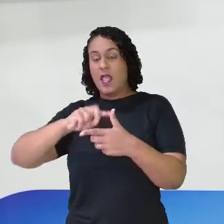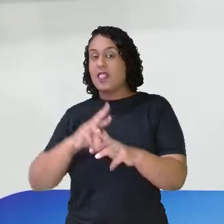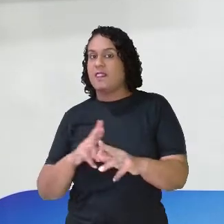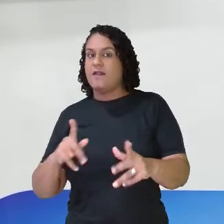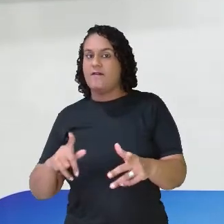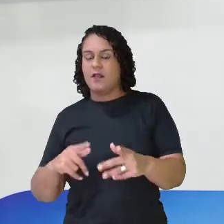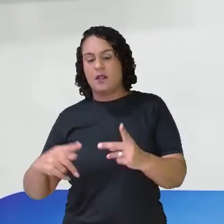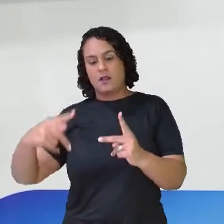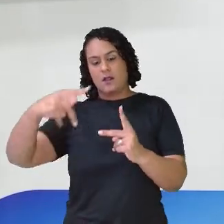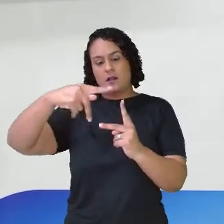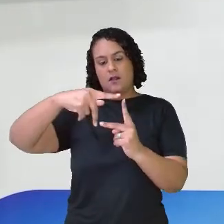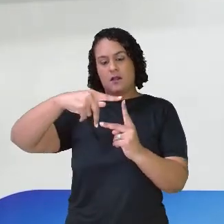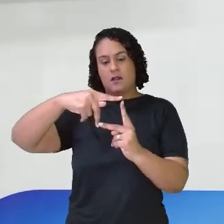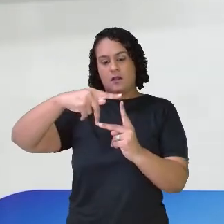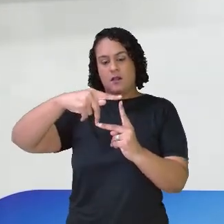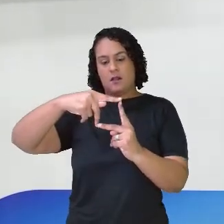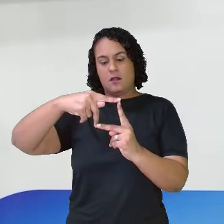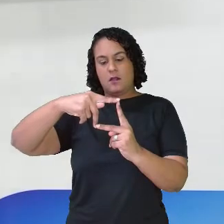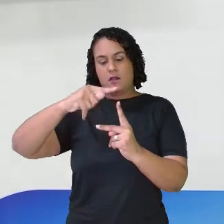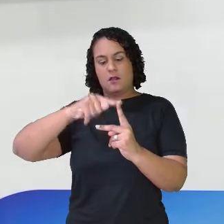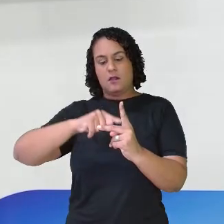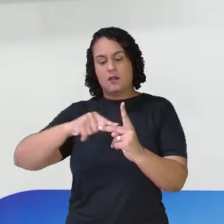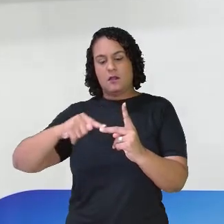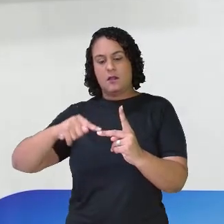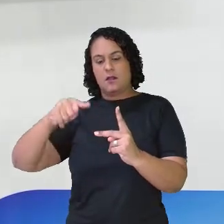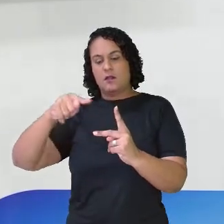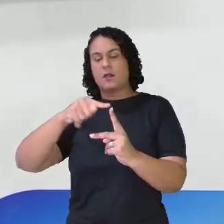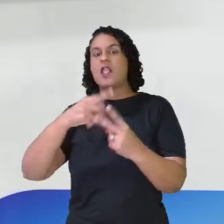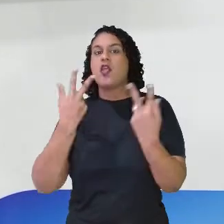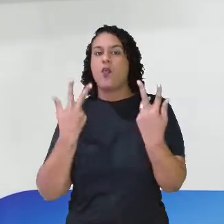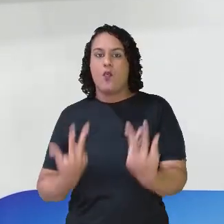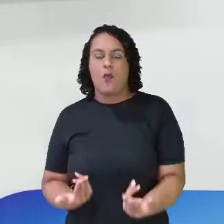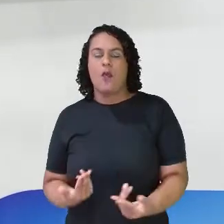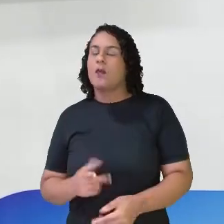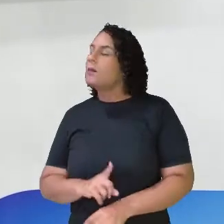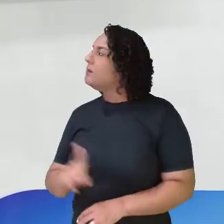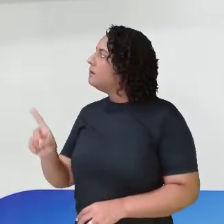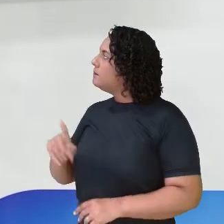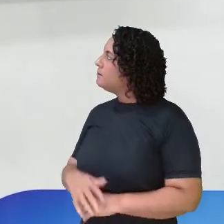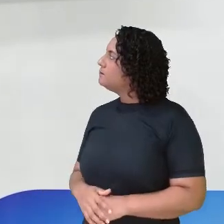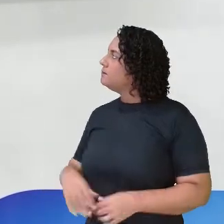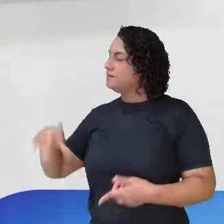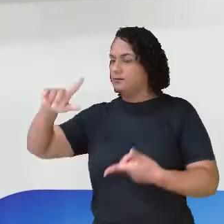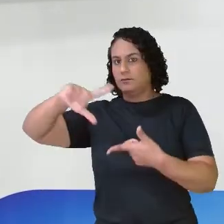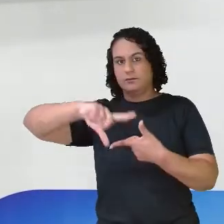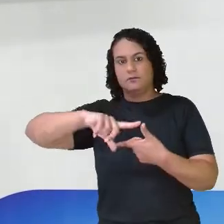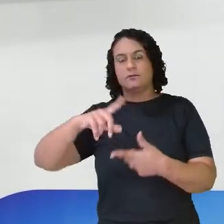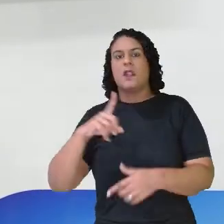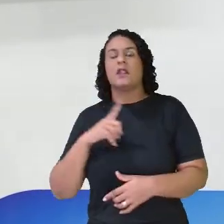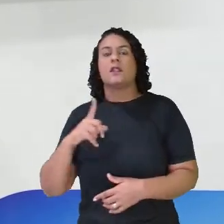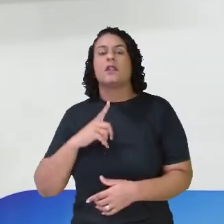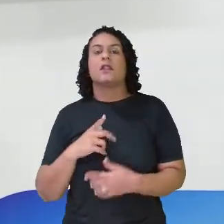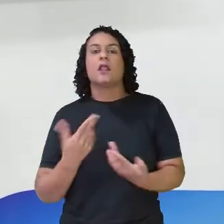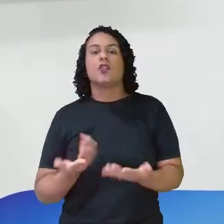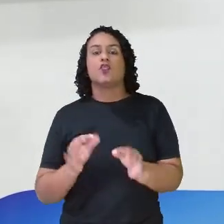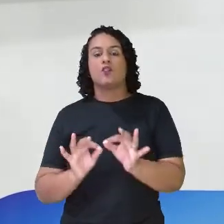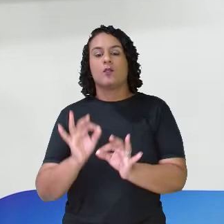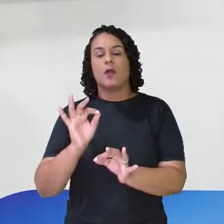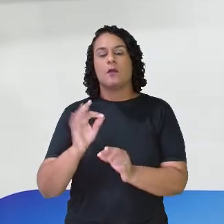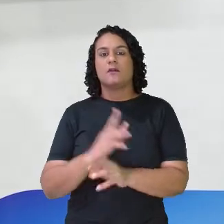Quadrado, 4 lados iguais. O retângulo não. Ele tem duas medidas